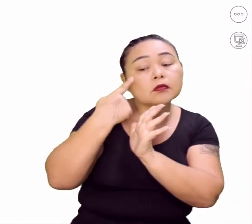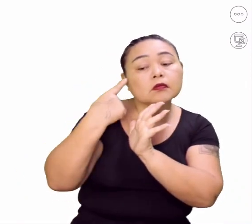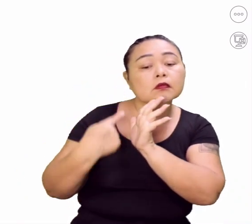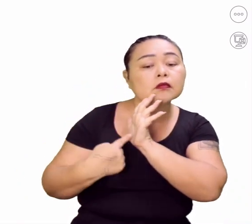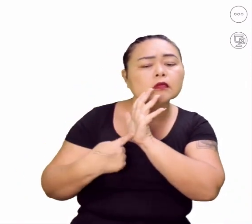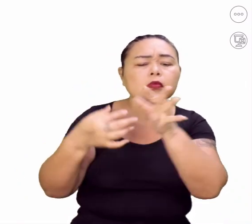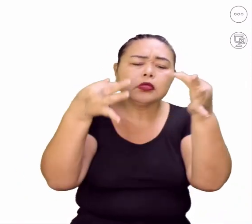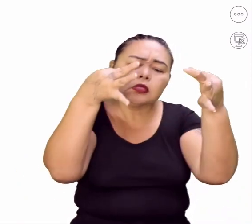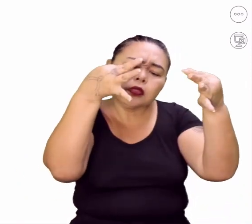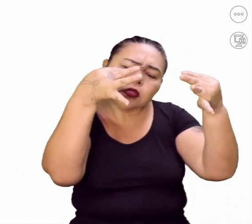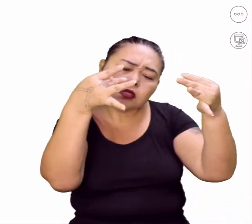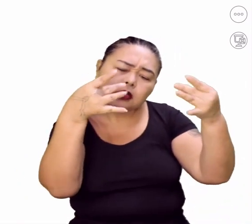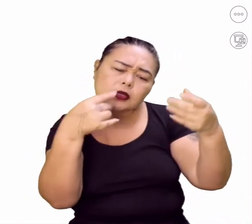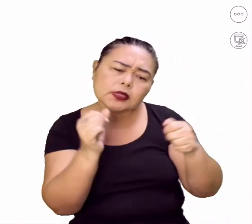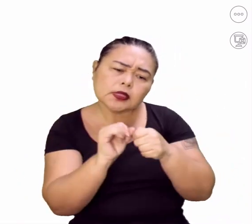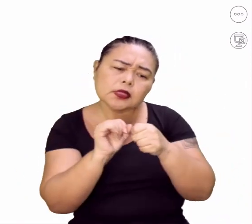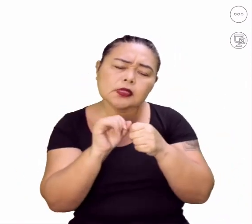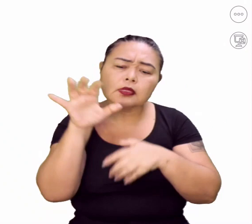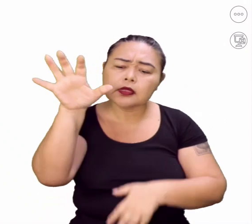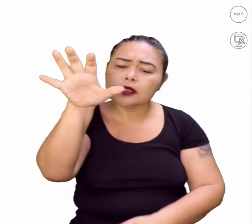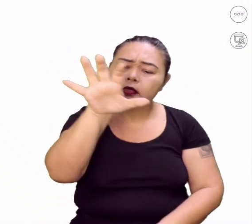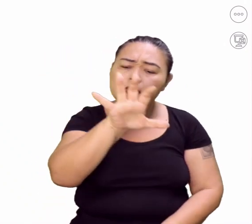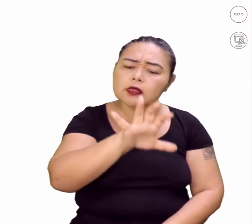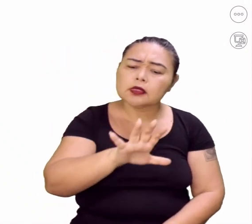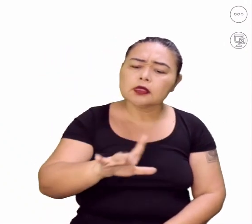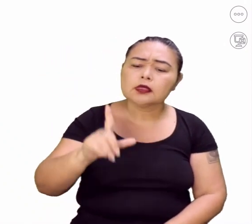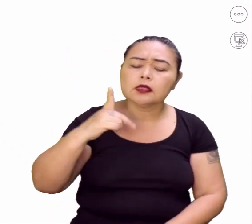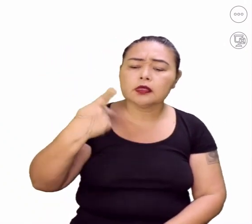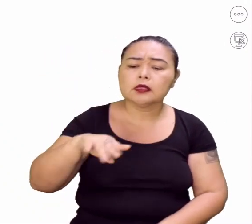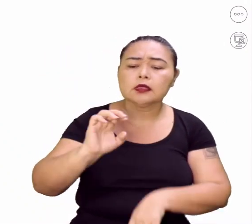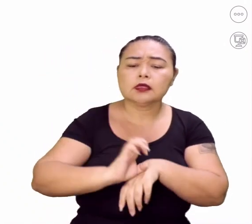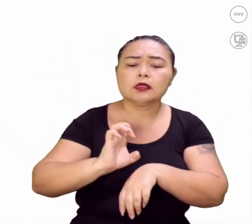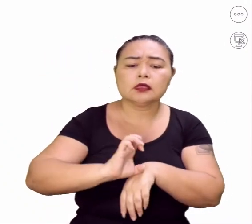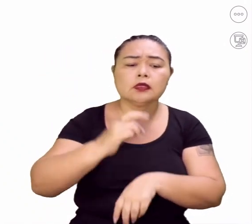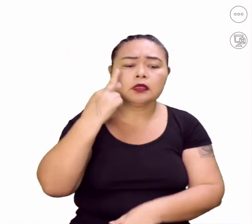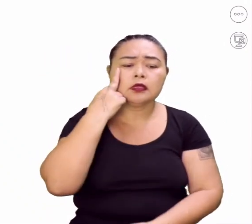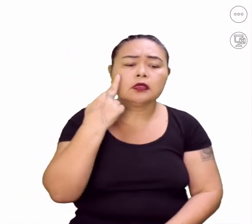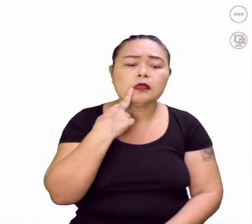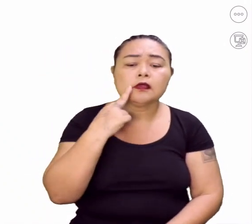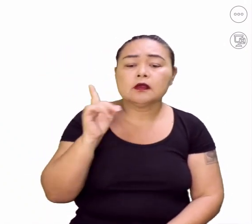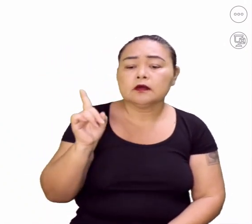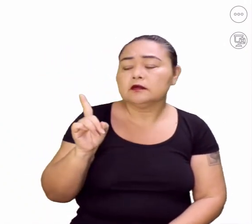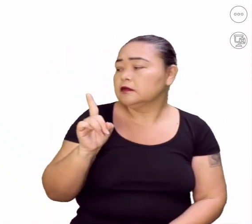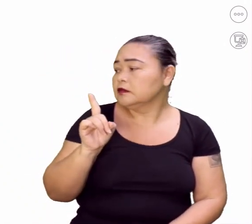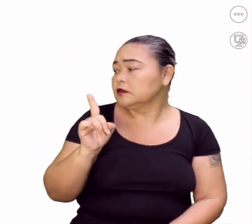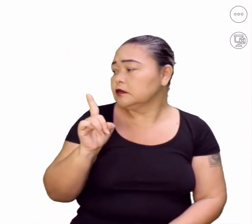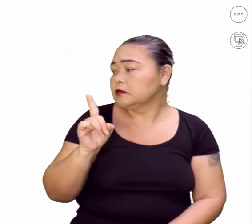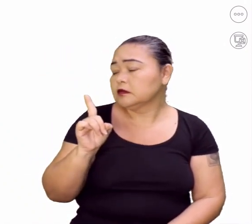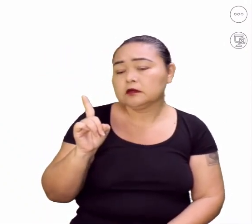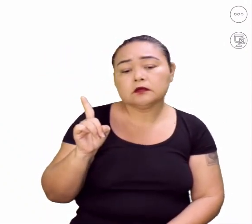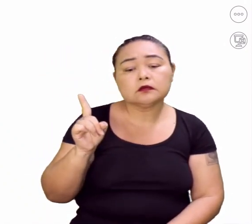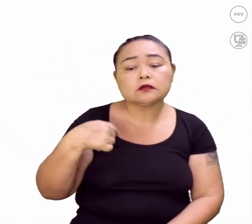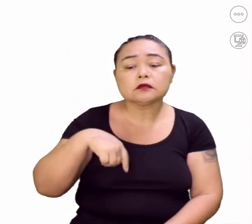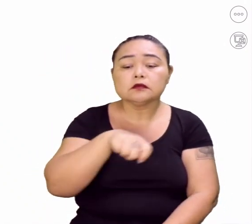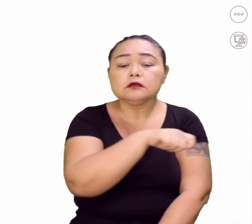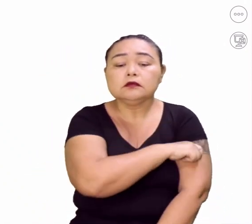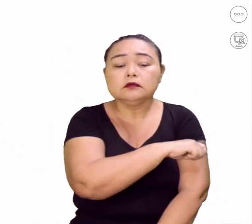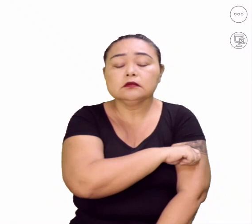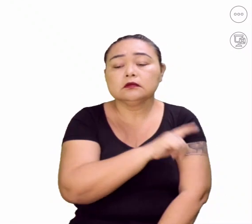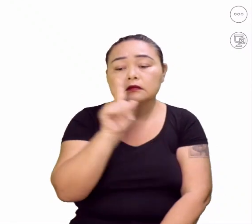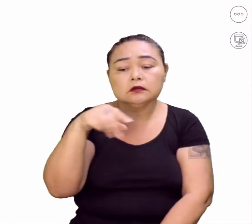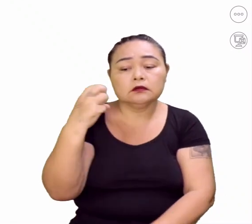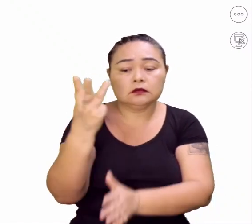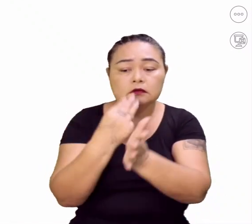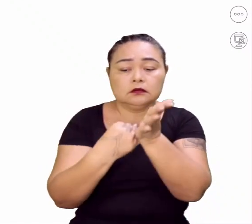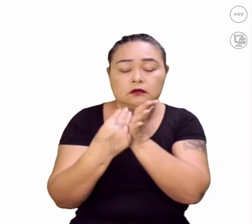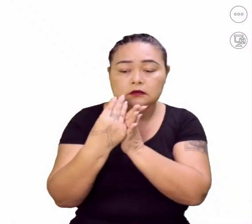mais detalhadamente os domínios geomorfológicos de Rondônia. Exatamente. Aí depois o aluno pode até pegar um mapa